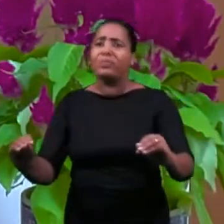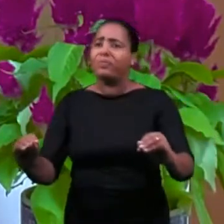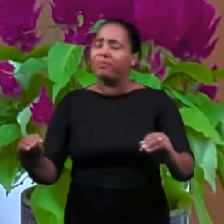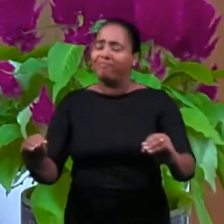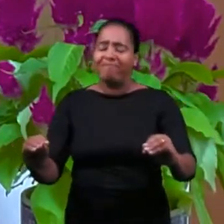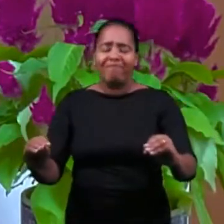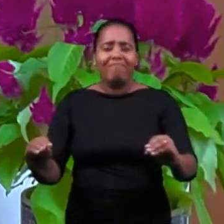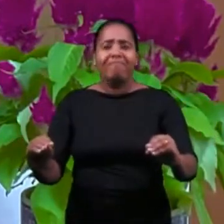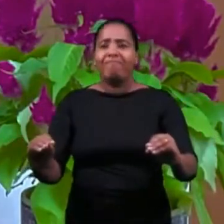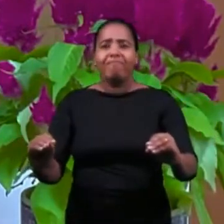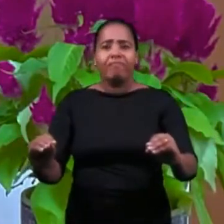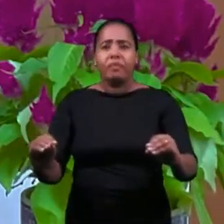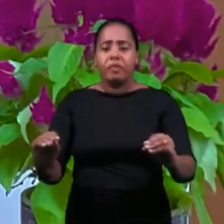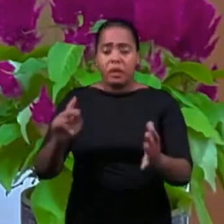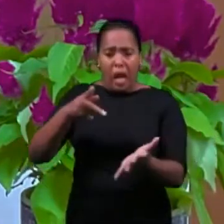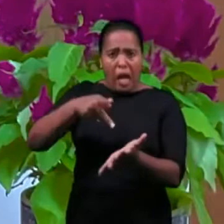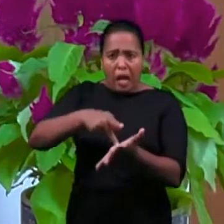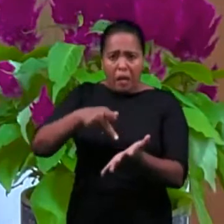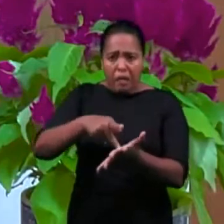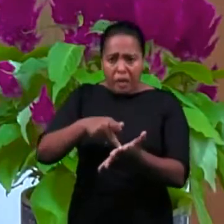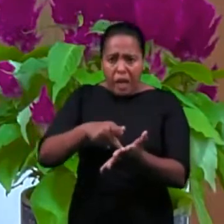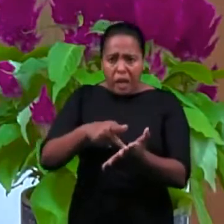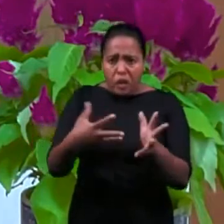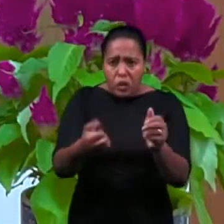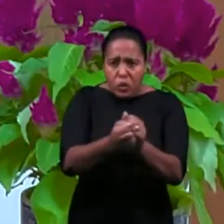está com as pessoas. E